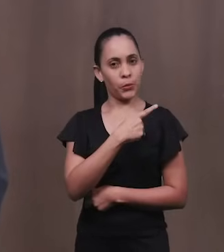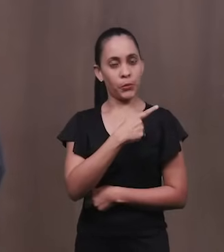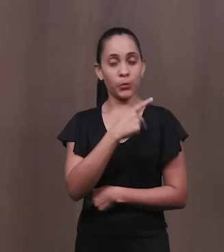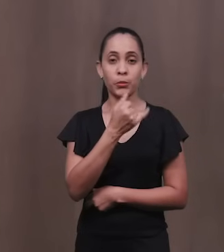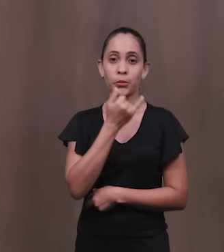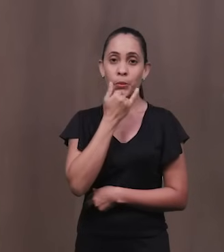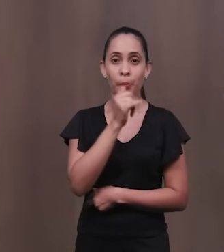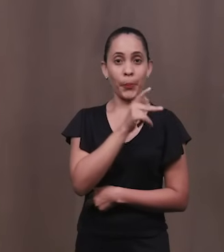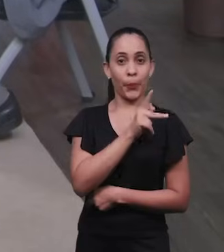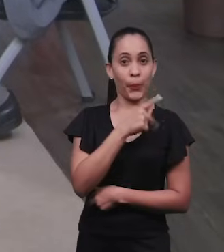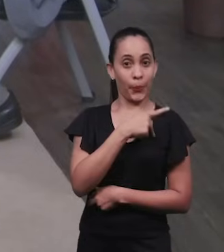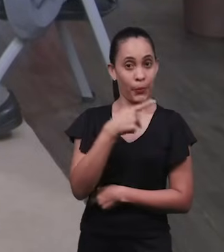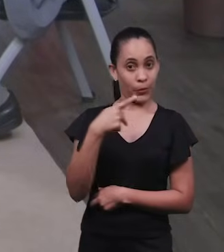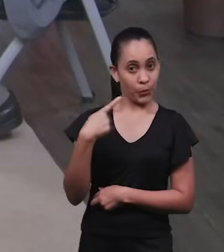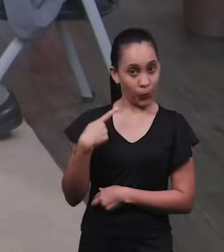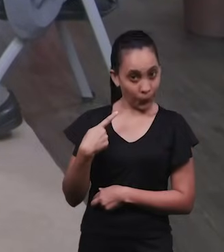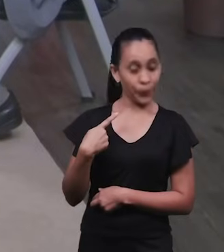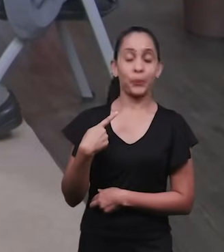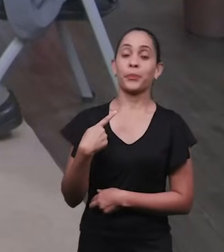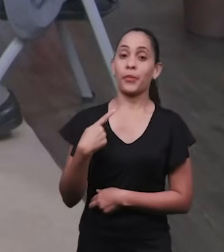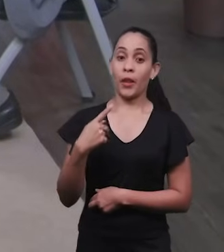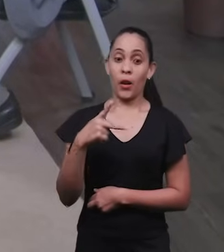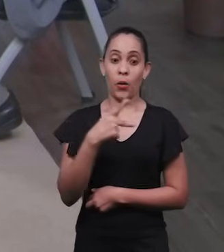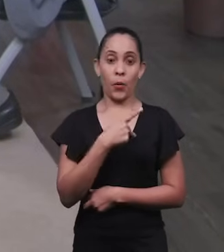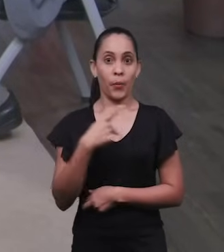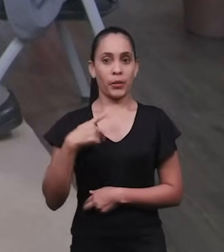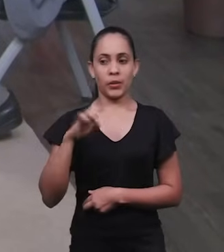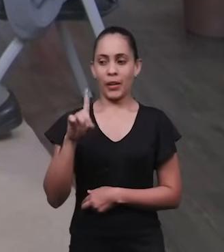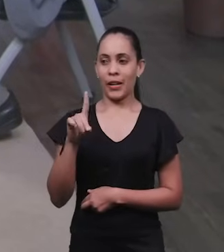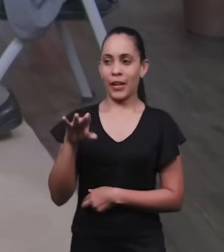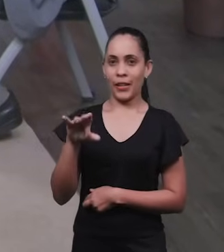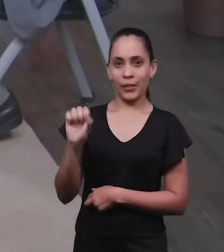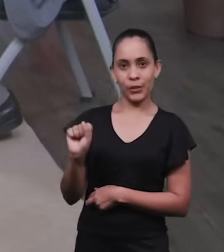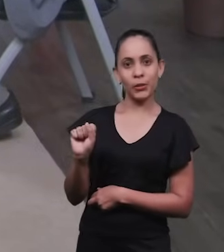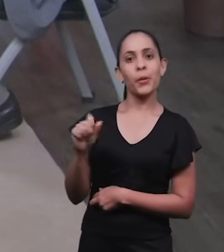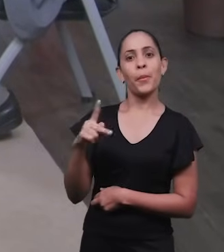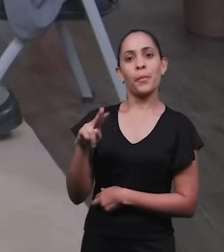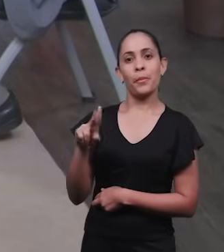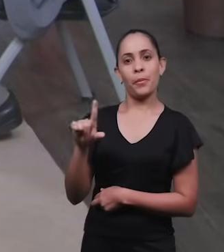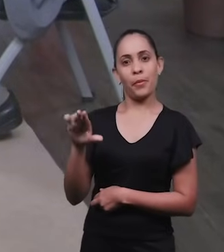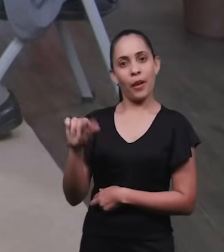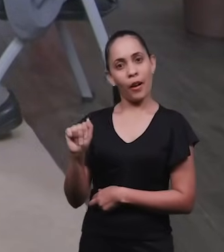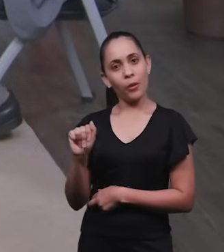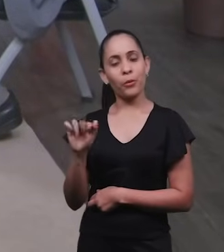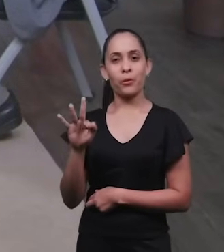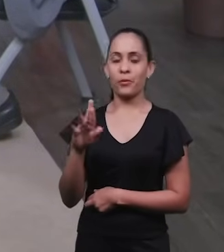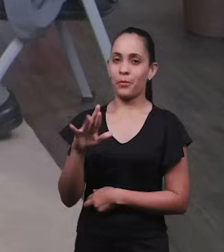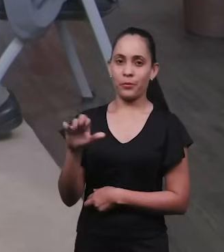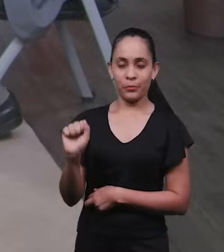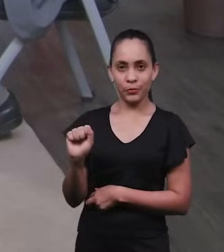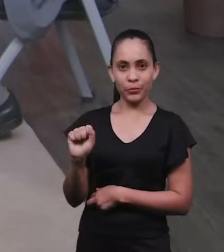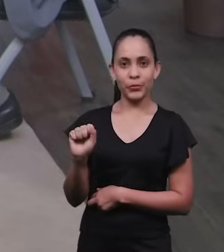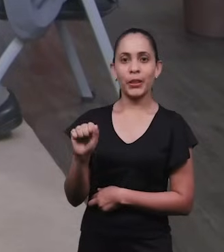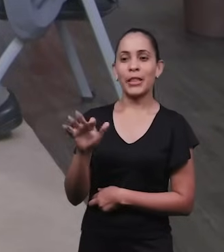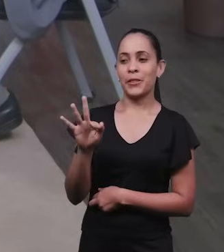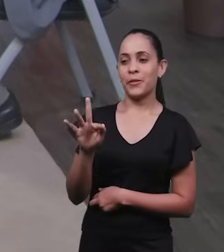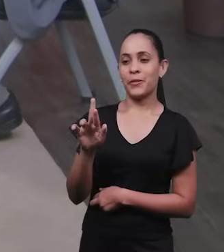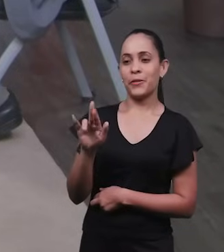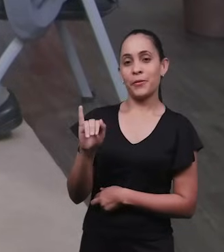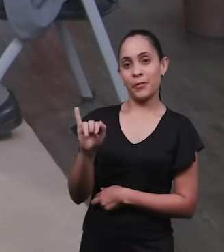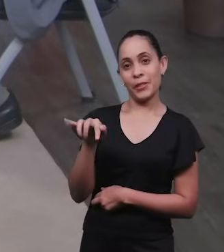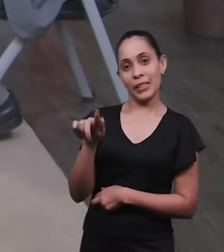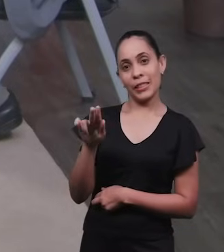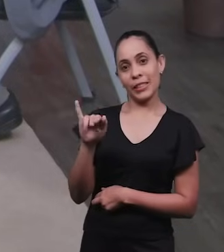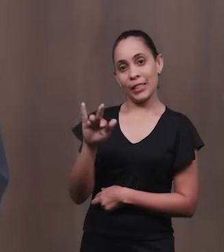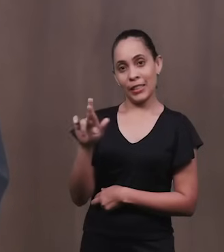0800. Estou aqui com o pastor Edson, pastor Paulo, pastor Fábio, pastor Figueiredo.